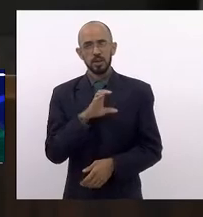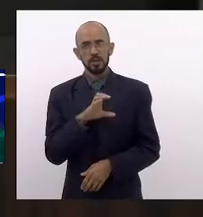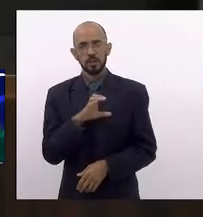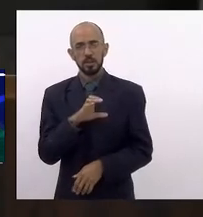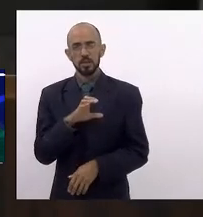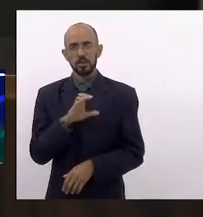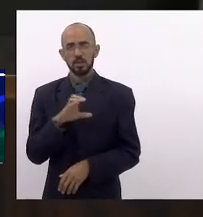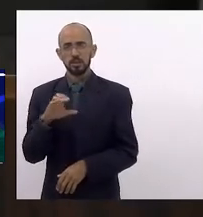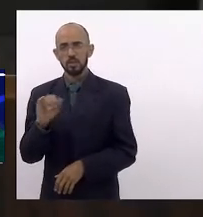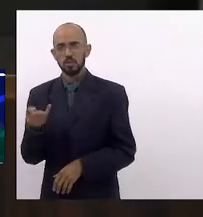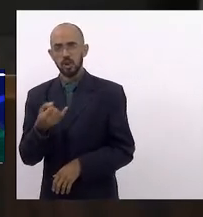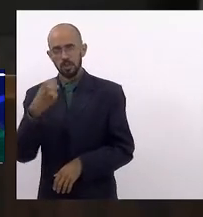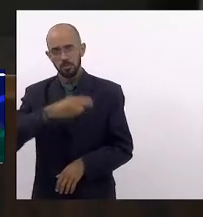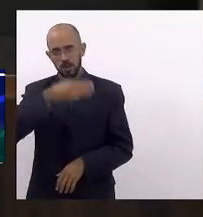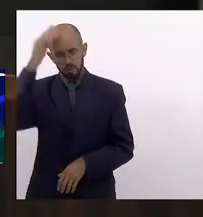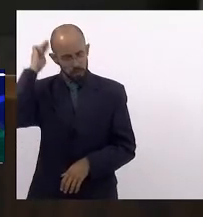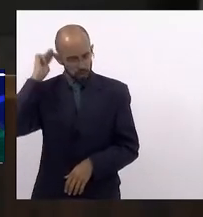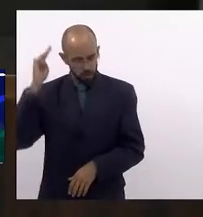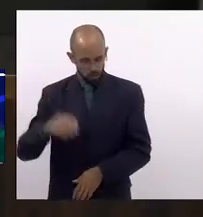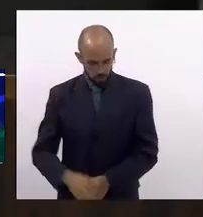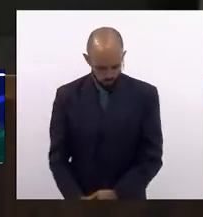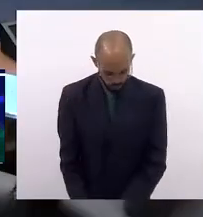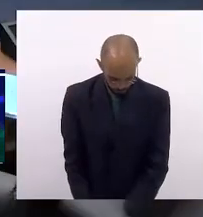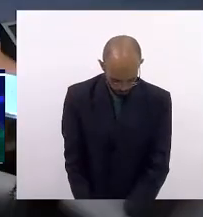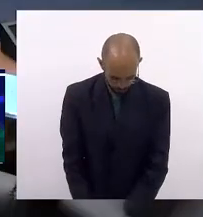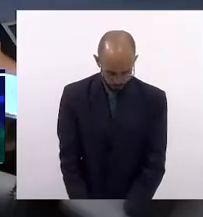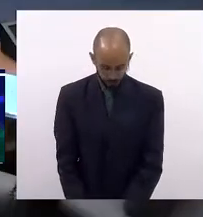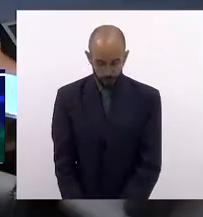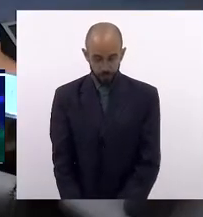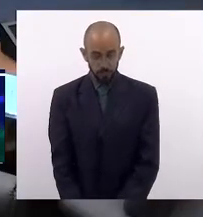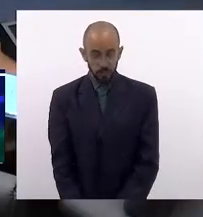que tá do Márcio Pacheco por